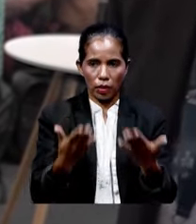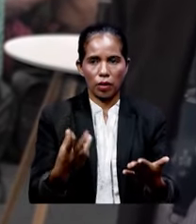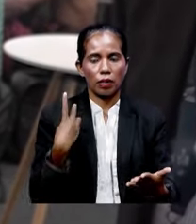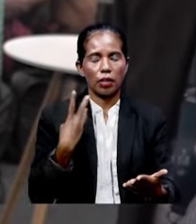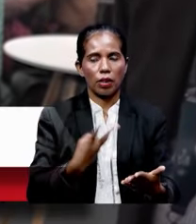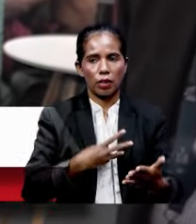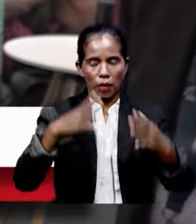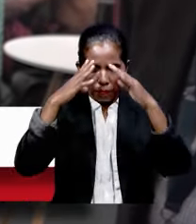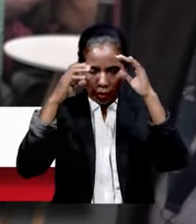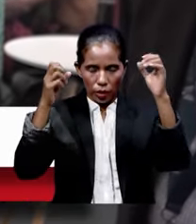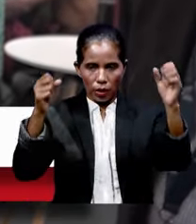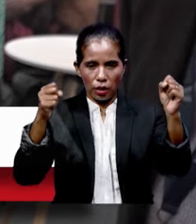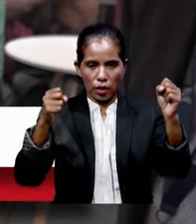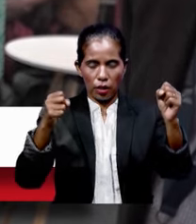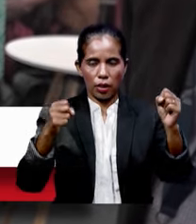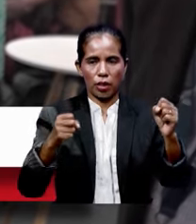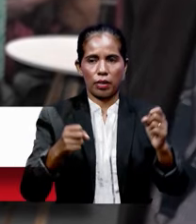nem presidente da República,